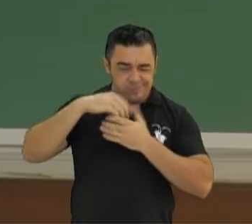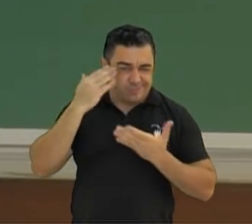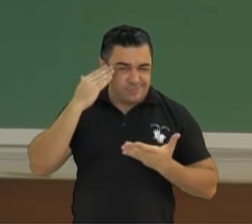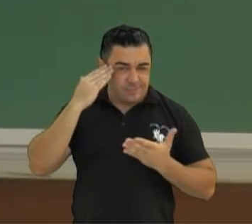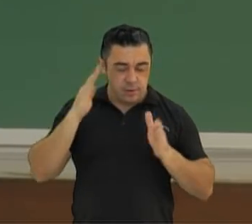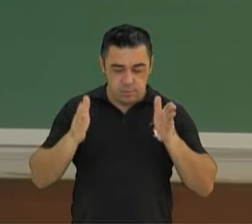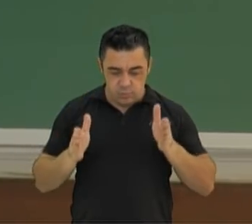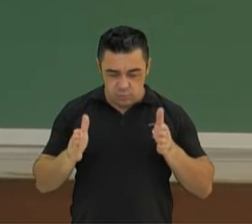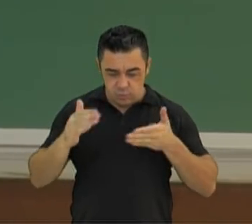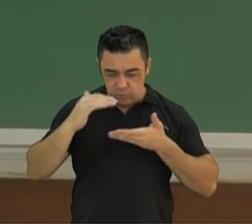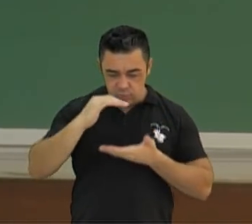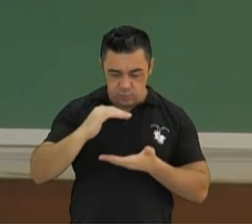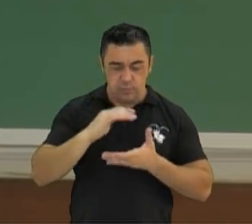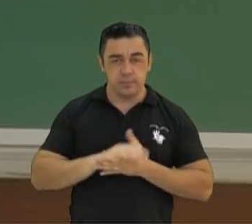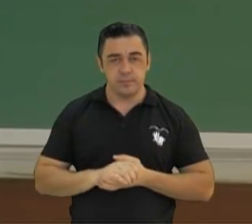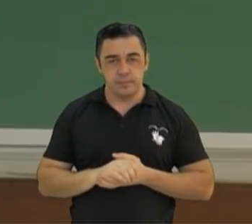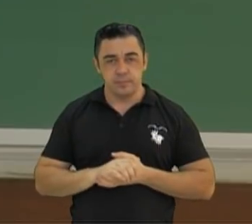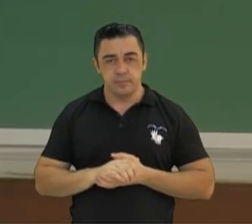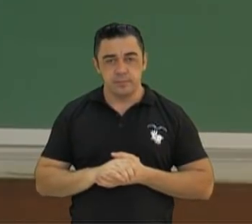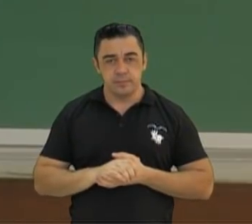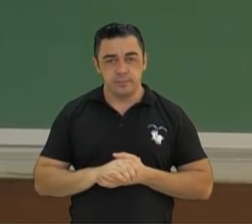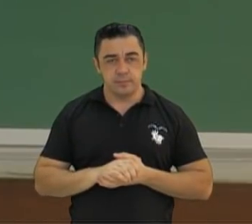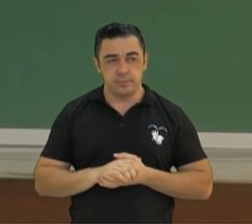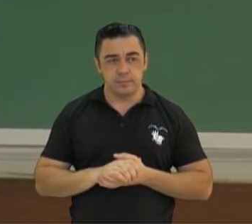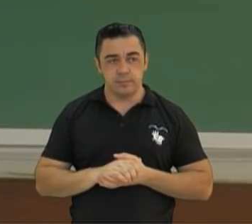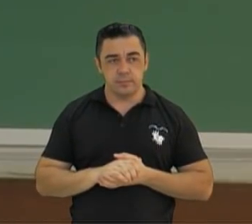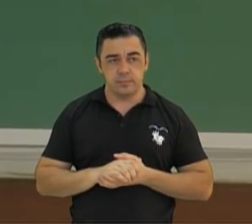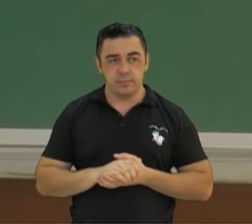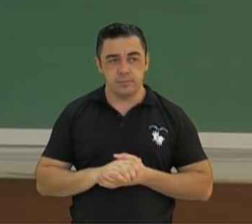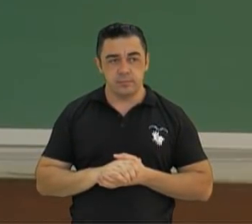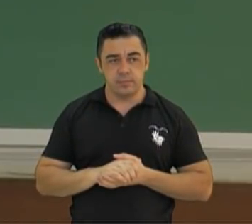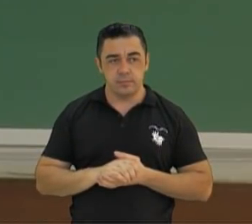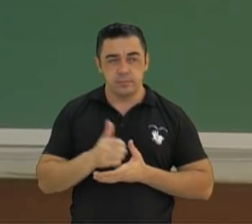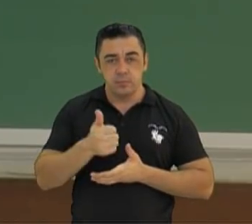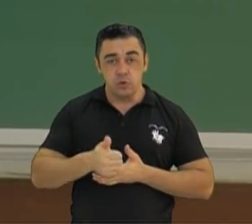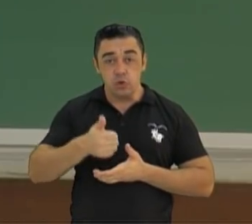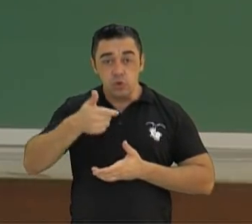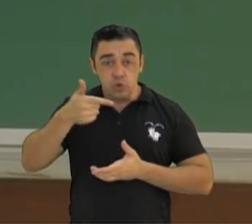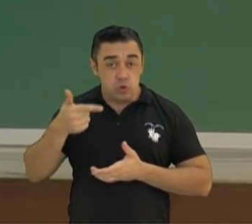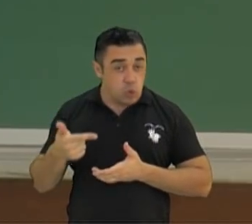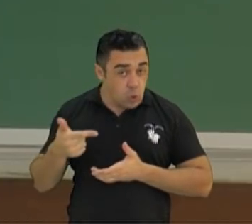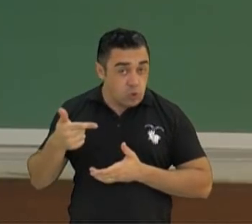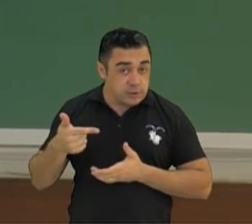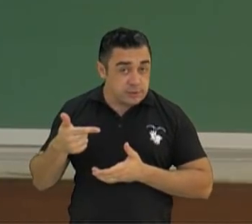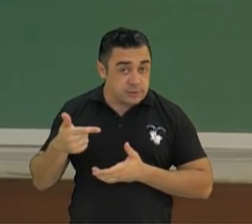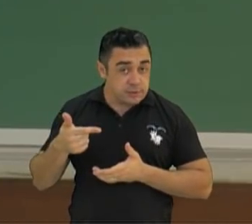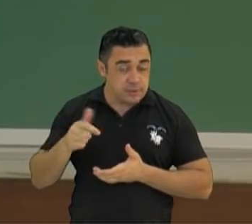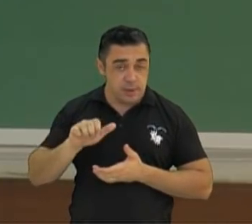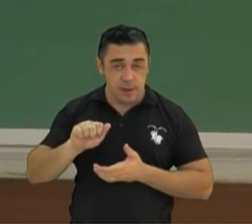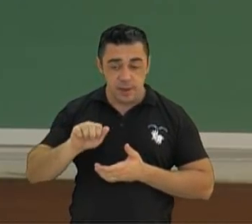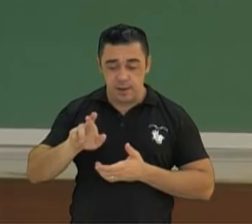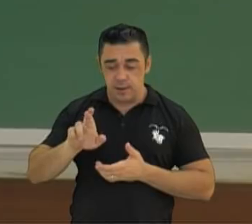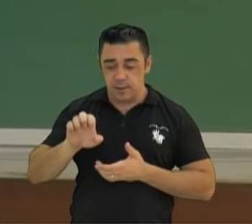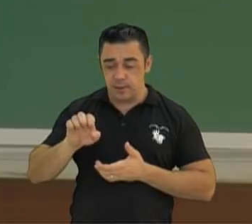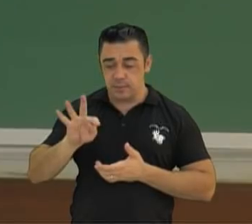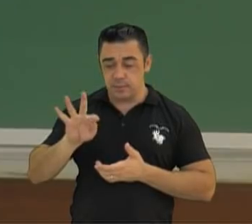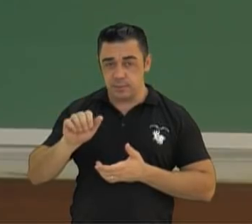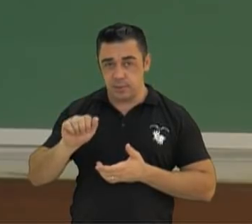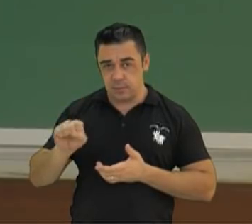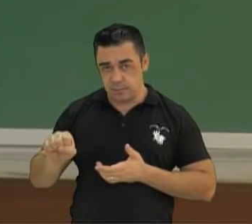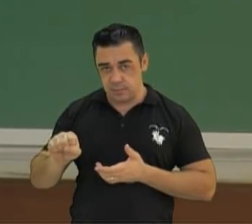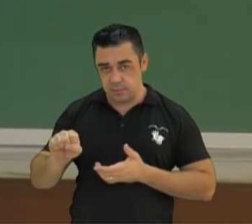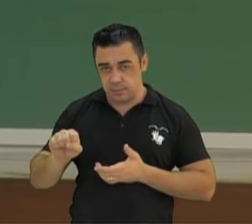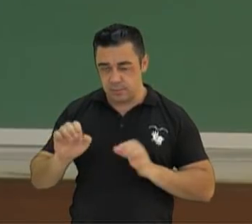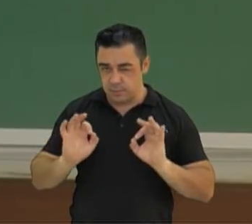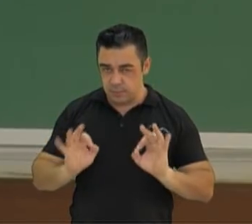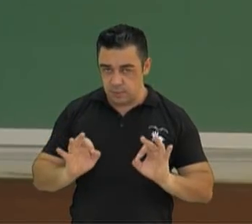trás. Então, 9, 10, 11, 12. Eu tenho 12 arestas no meu cubo.